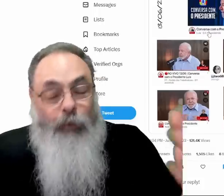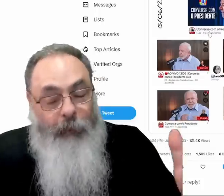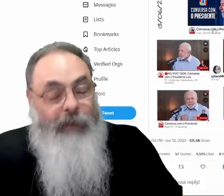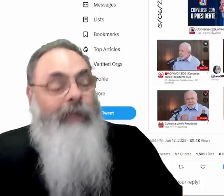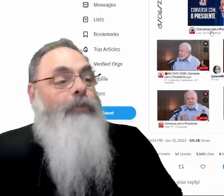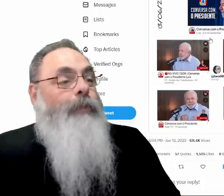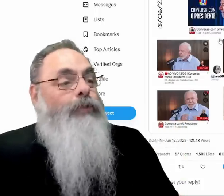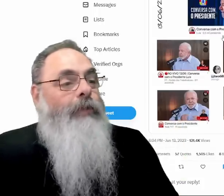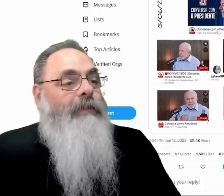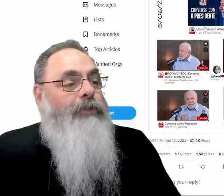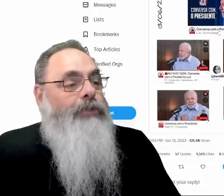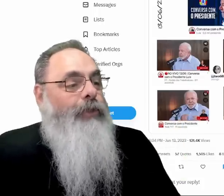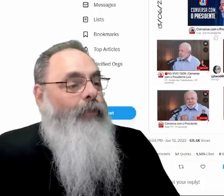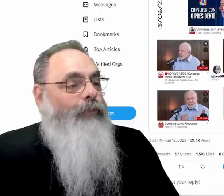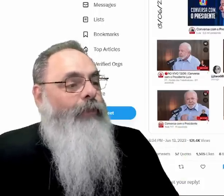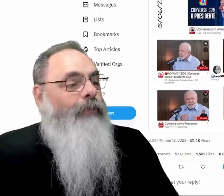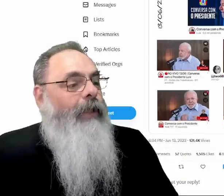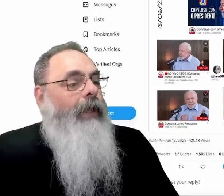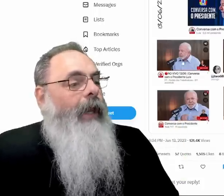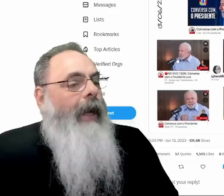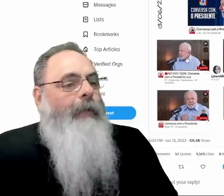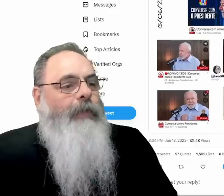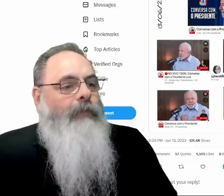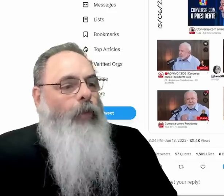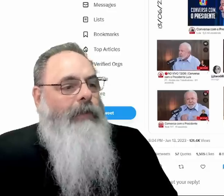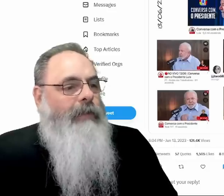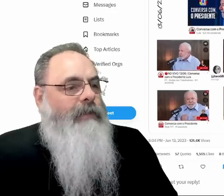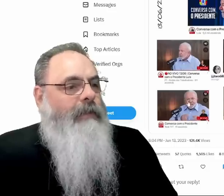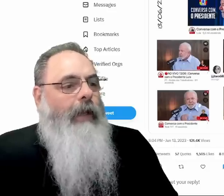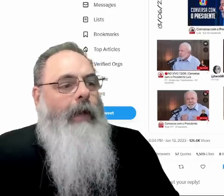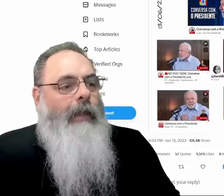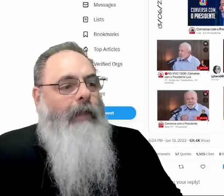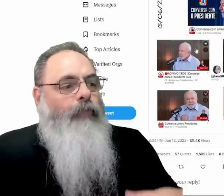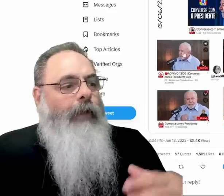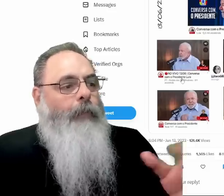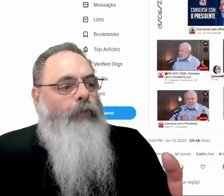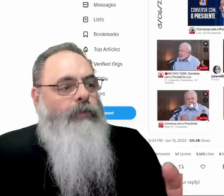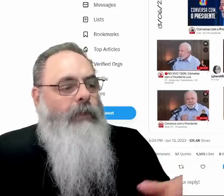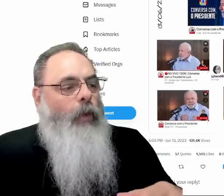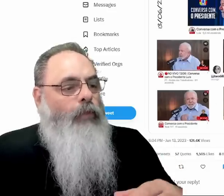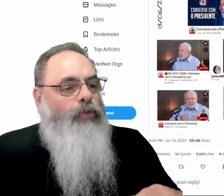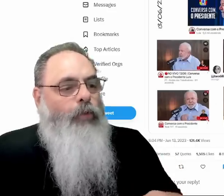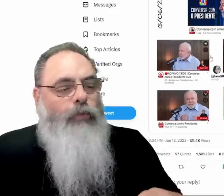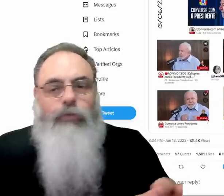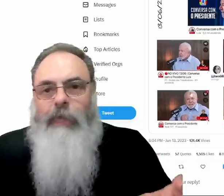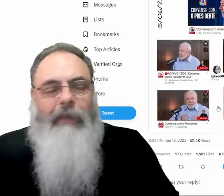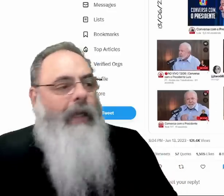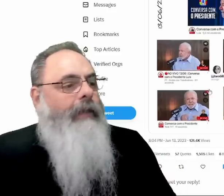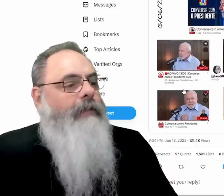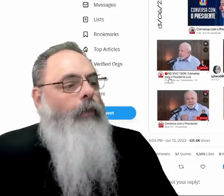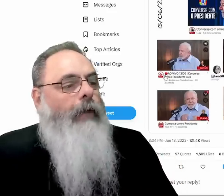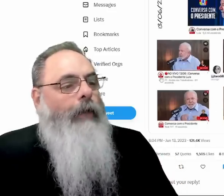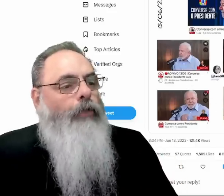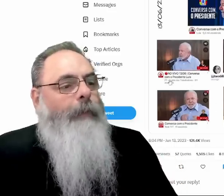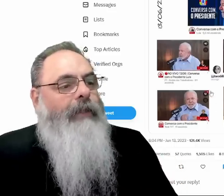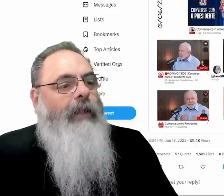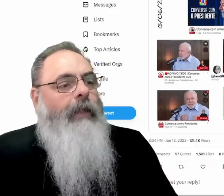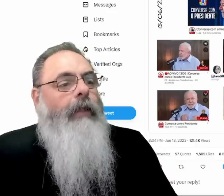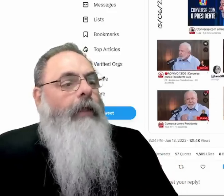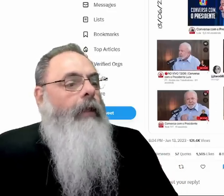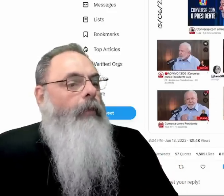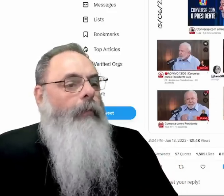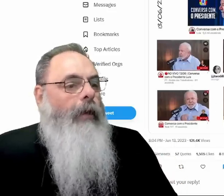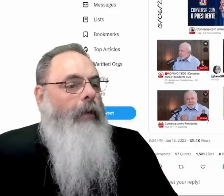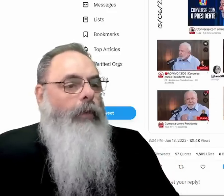50 5.500 pessoas assistindo ao vivo né aí depois teve outras a Live foi reproduzida em alguns outros canais né o canal do